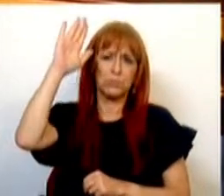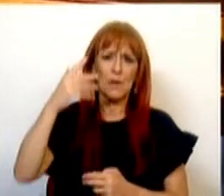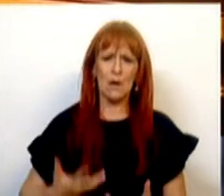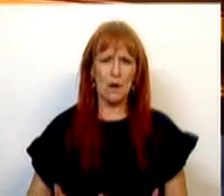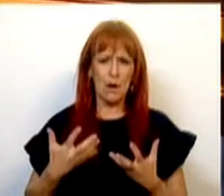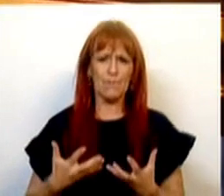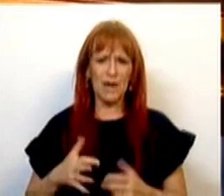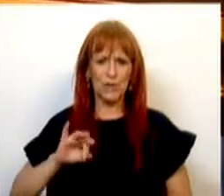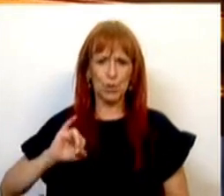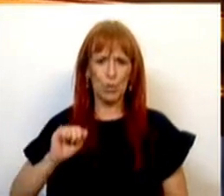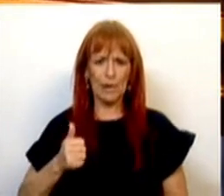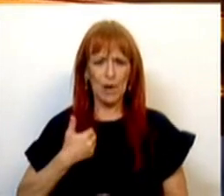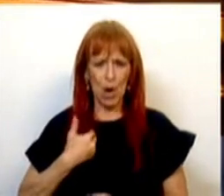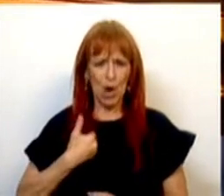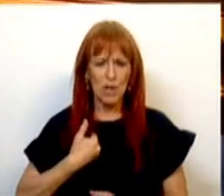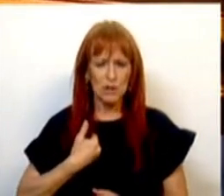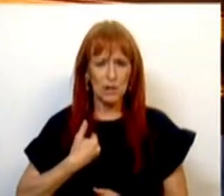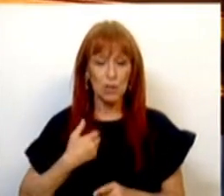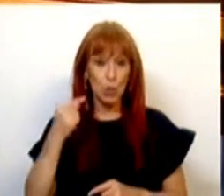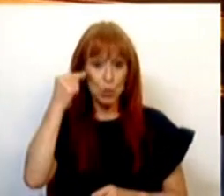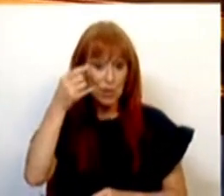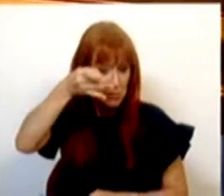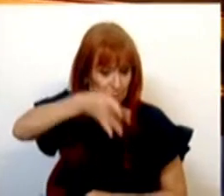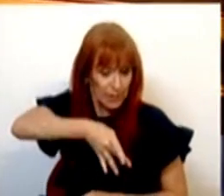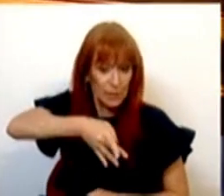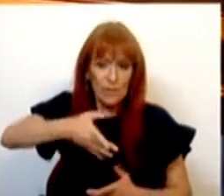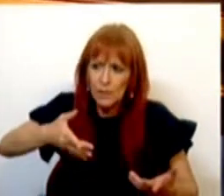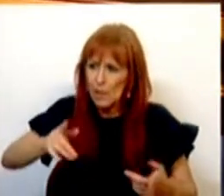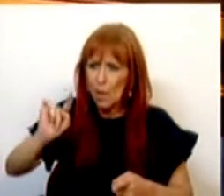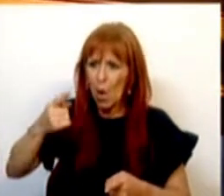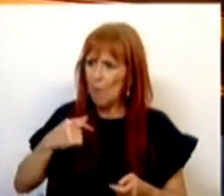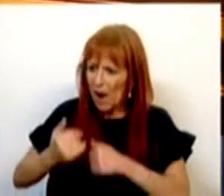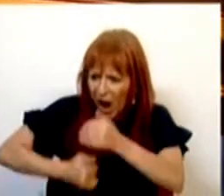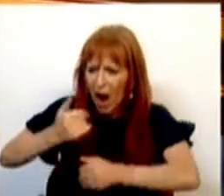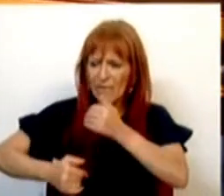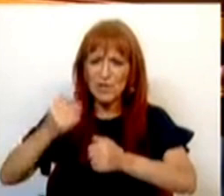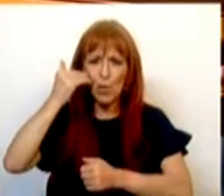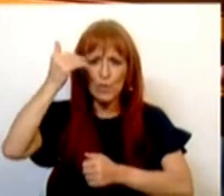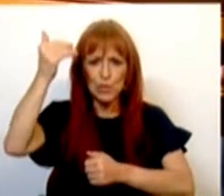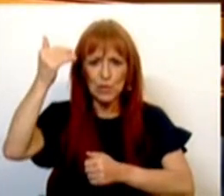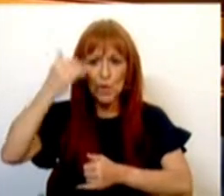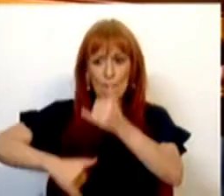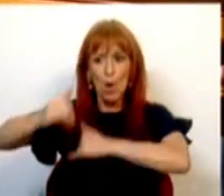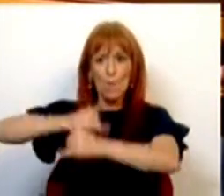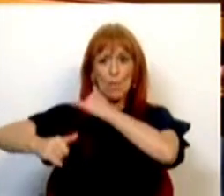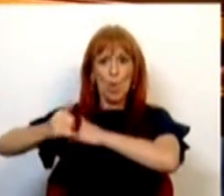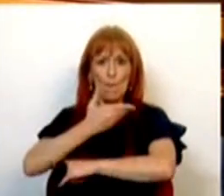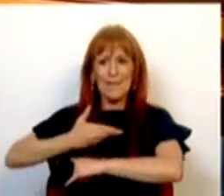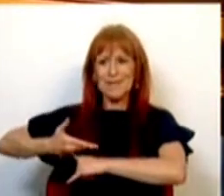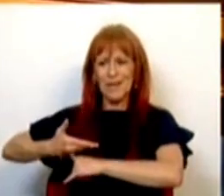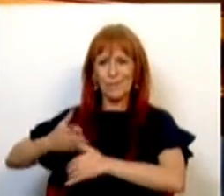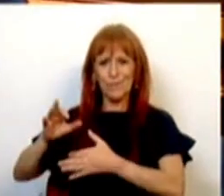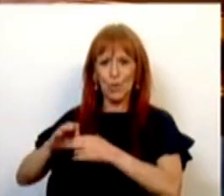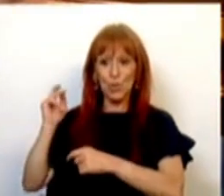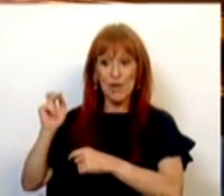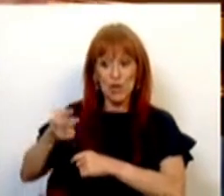peso no nosso PIB o turismo, o que aliás, em vez de estarmos a avançar para o futuro, estamos a regressar ao passado, nomeadamente